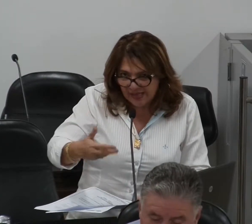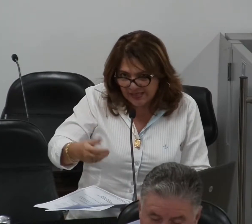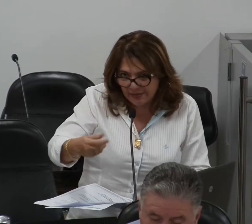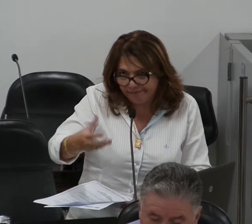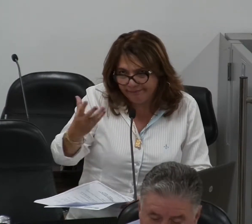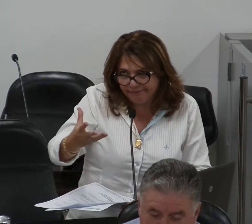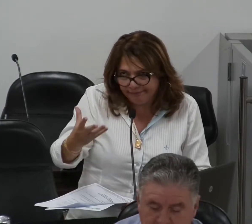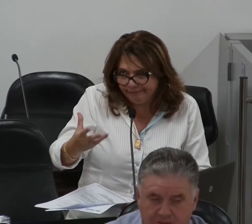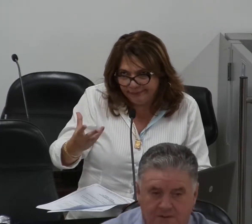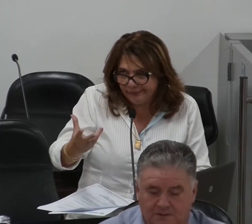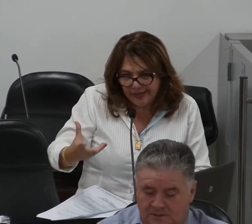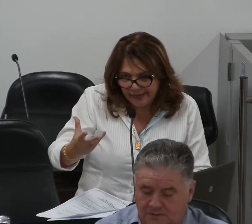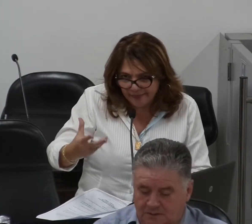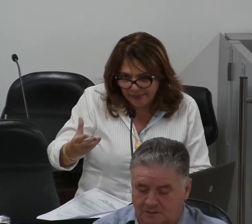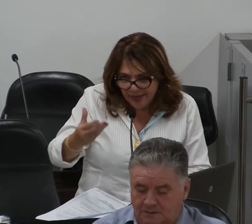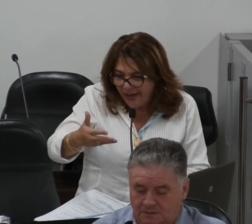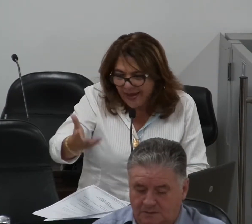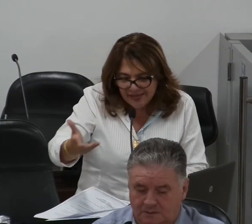essa...